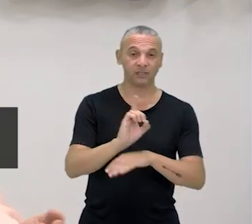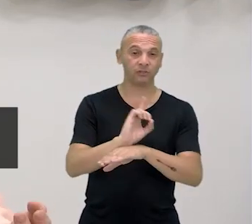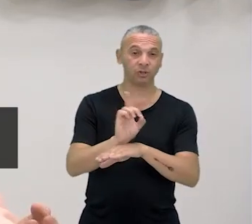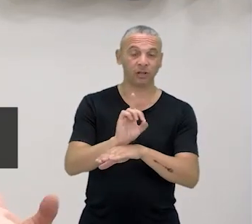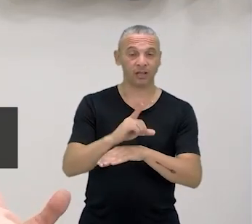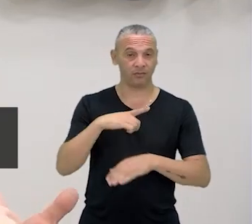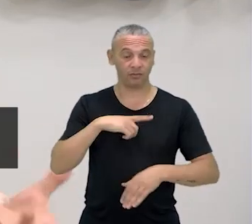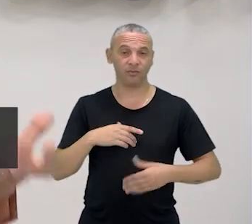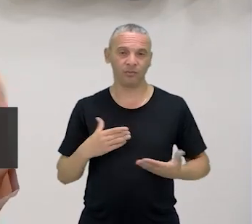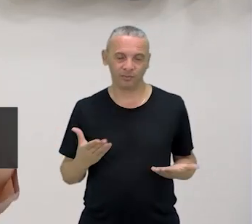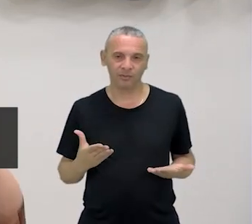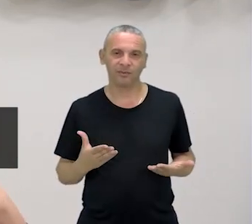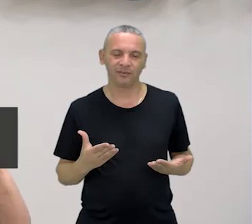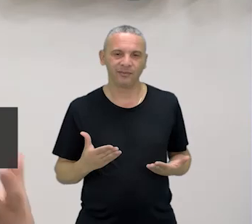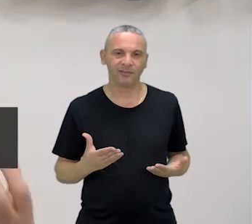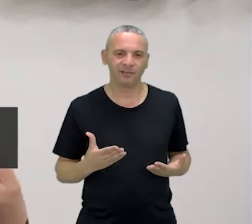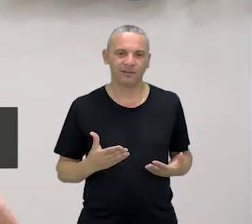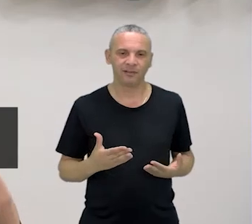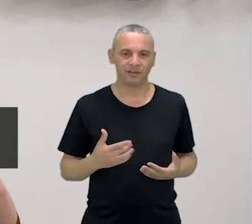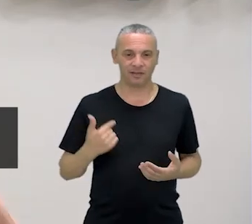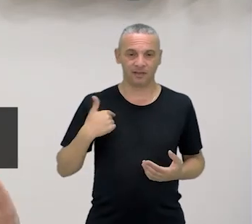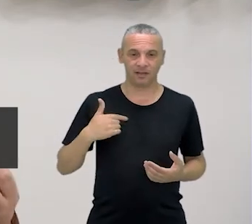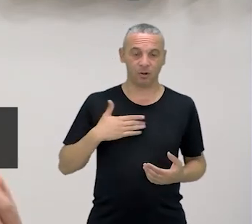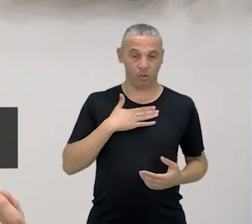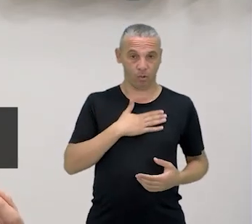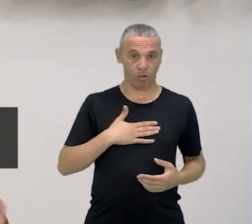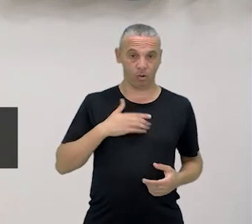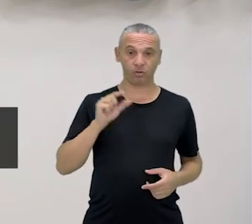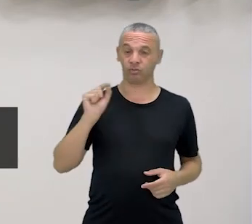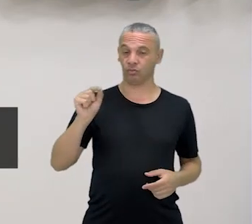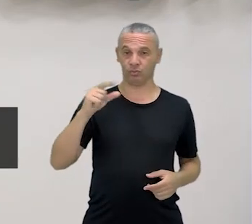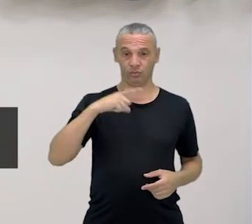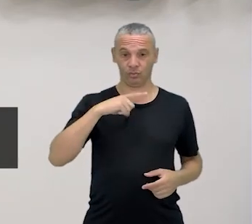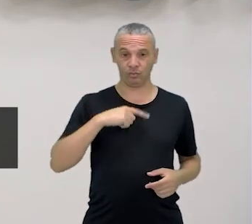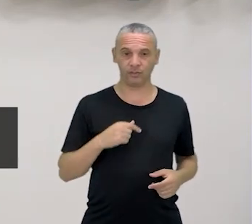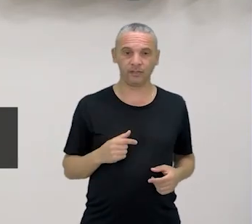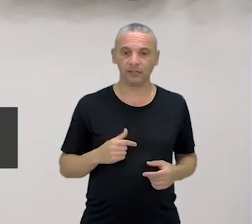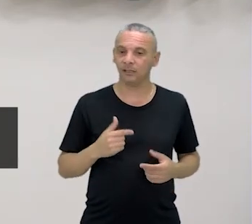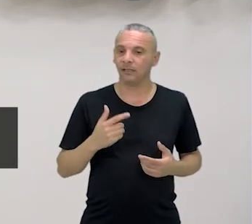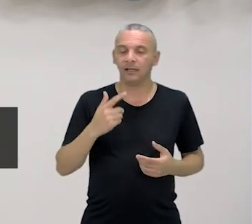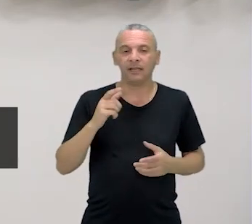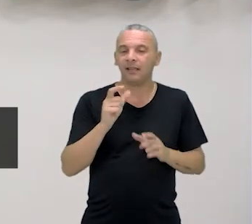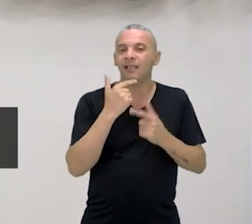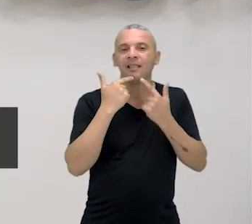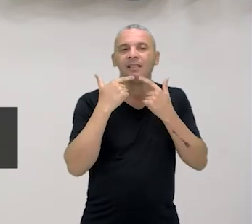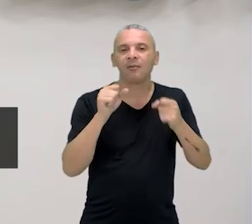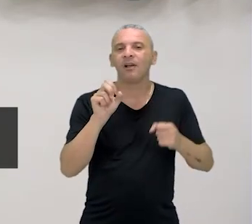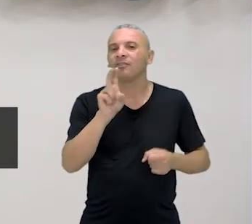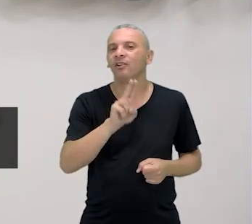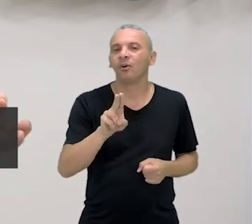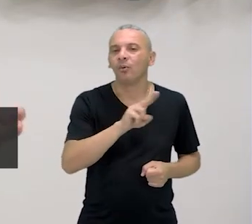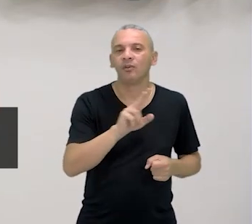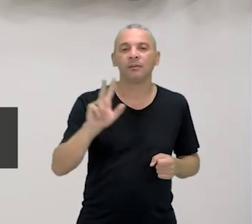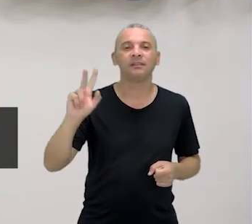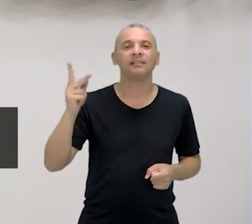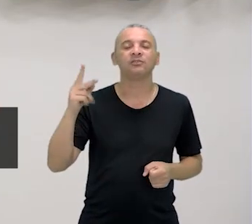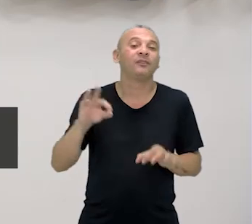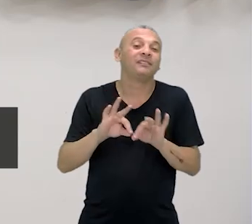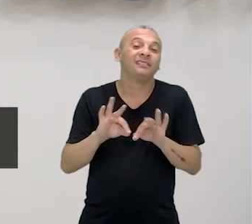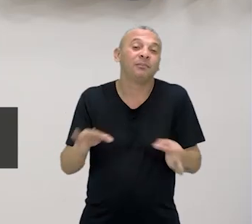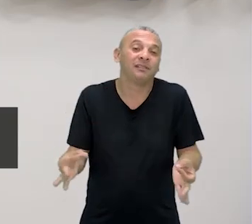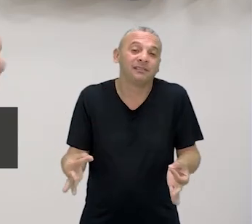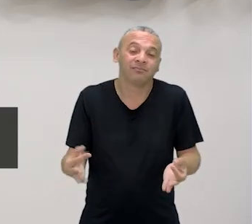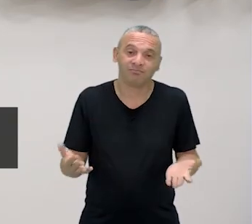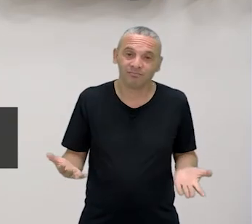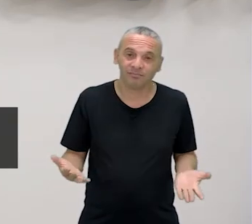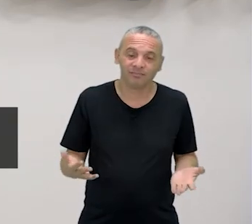e ele faz todo esse exagero. E o que me chama bastante atenção, mais uma vez, é um exagero na linguagem para uma história relativamente simples,